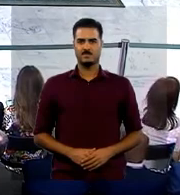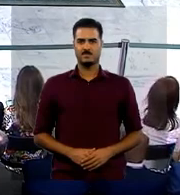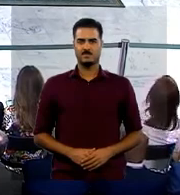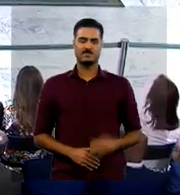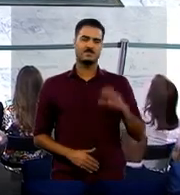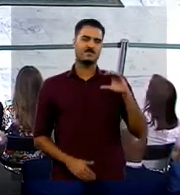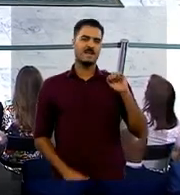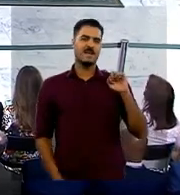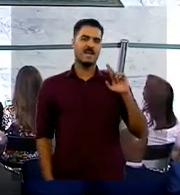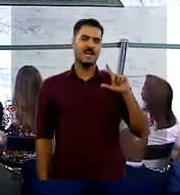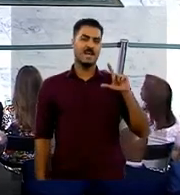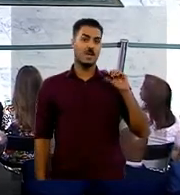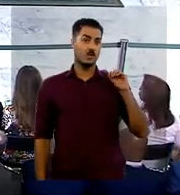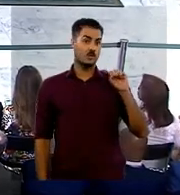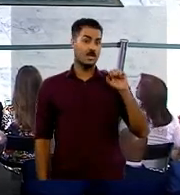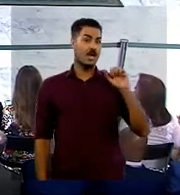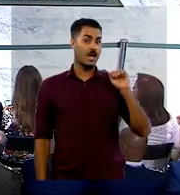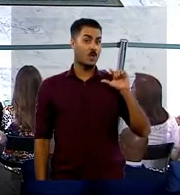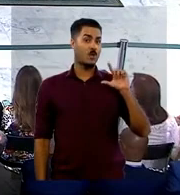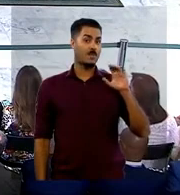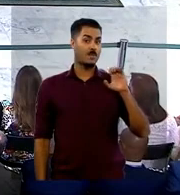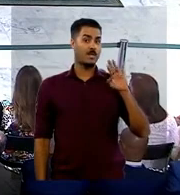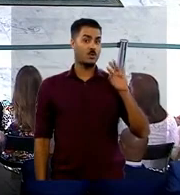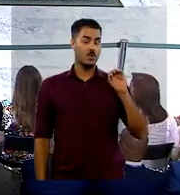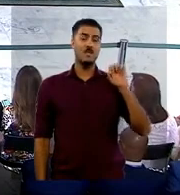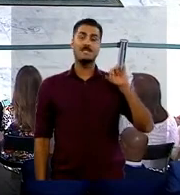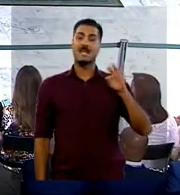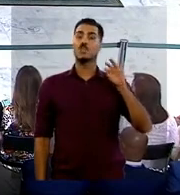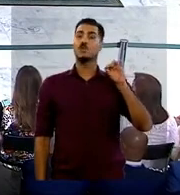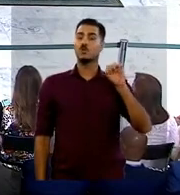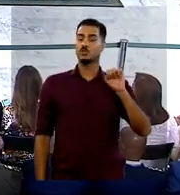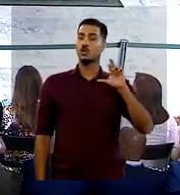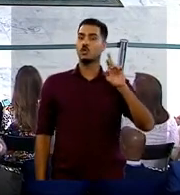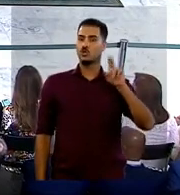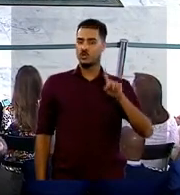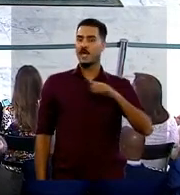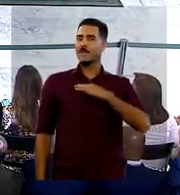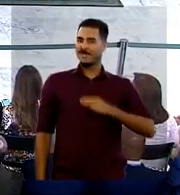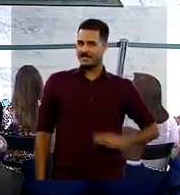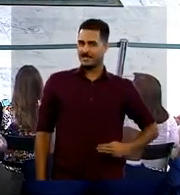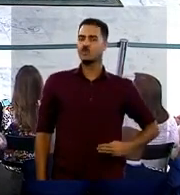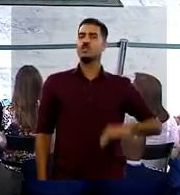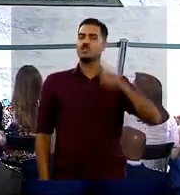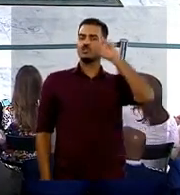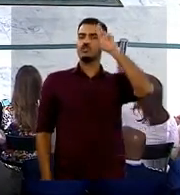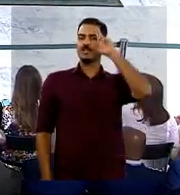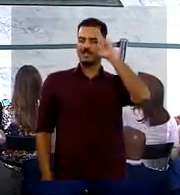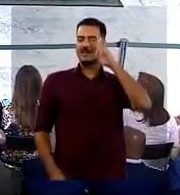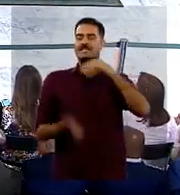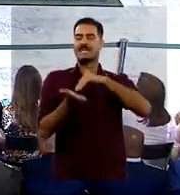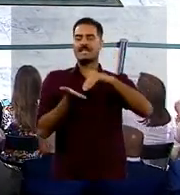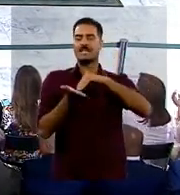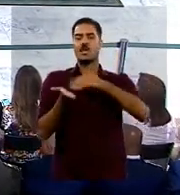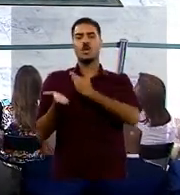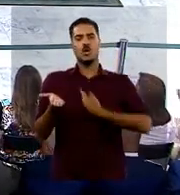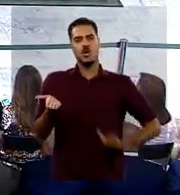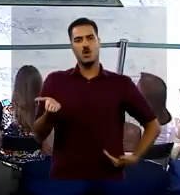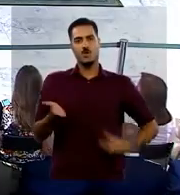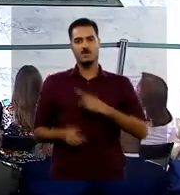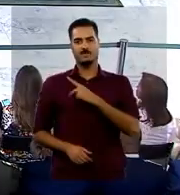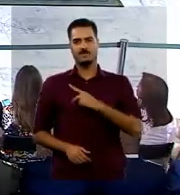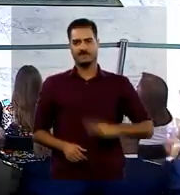Carlos Alberto dos Santos Cruz, ministro de Estado-chefe da Secretaria de Governo da Presidência da República.